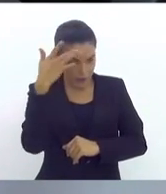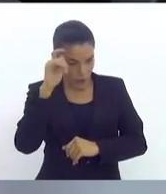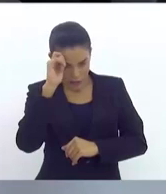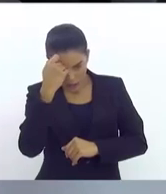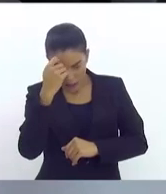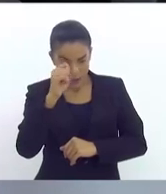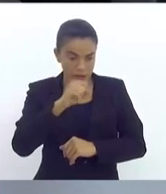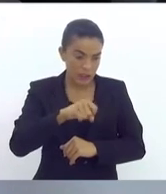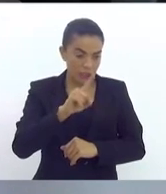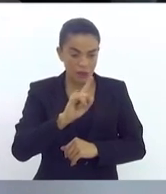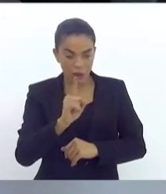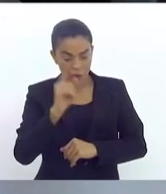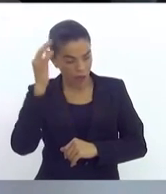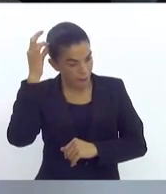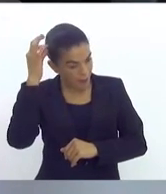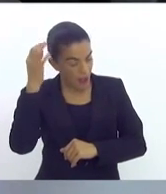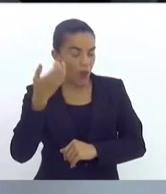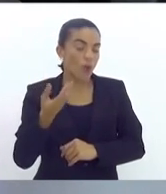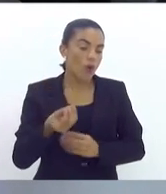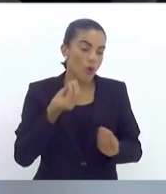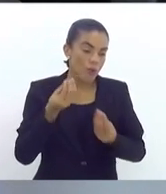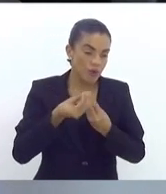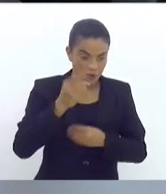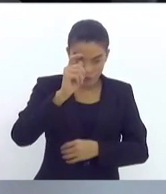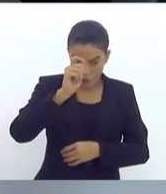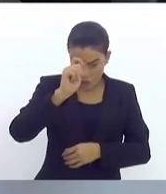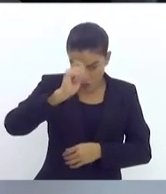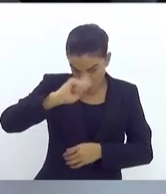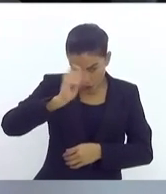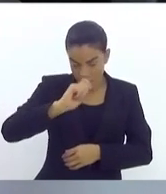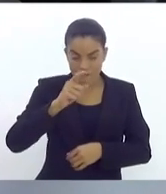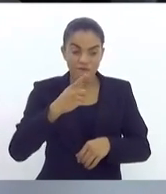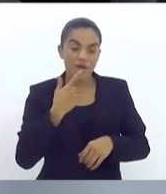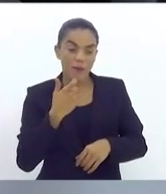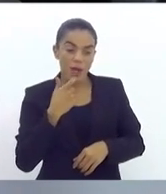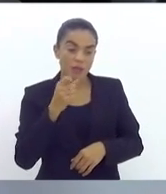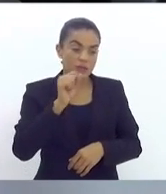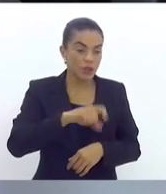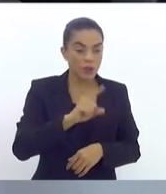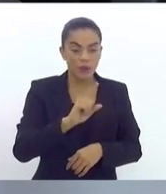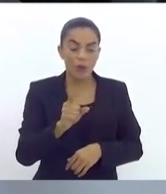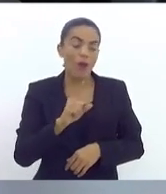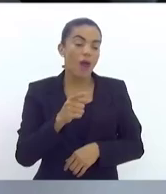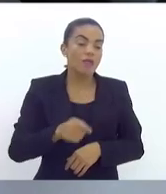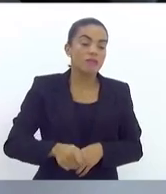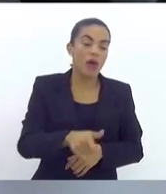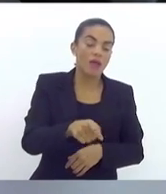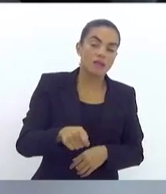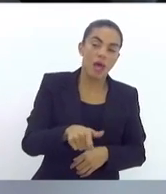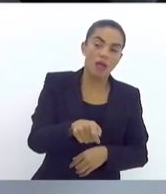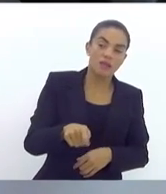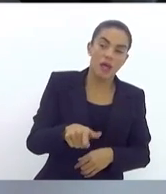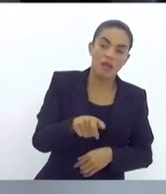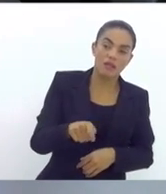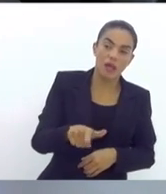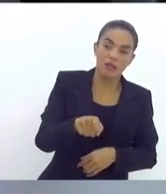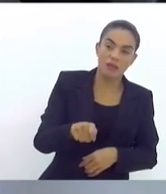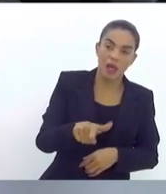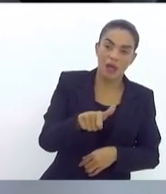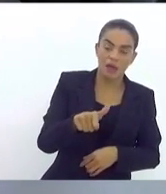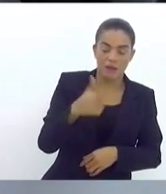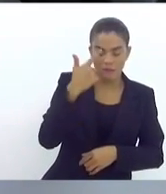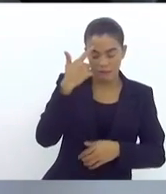não, tem o cabelo de tal forma ou não, estava usando um boné vermelho ou não, porque isso sugestiona e já indica aquilo que